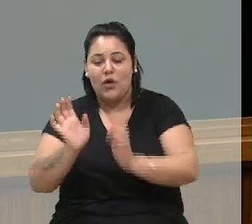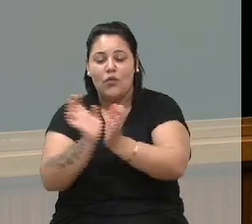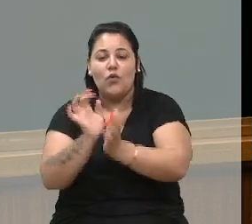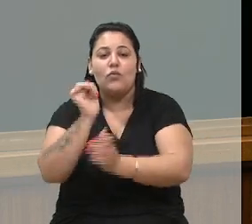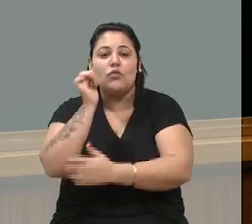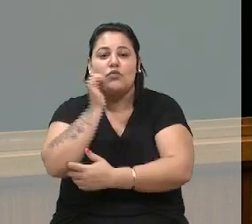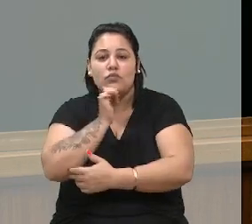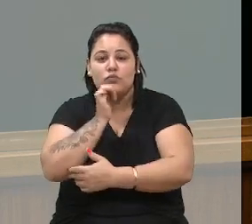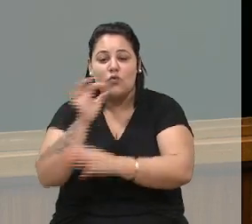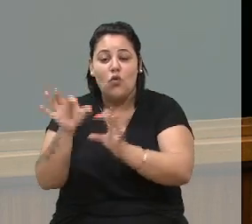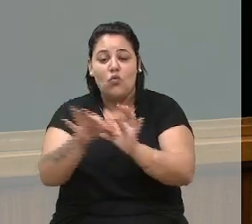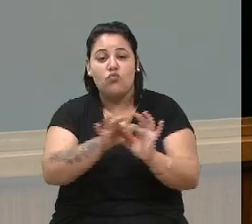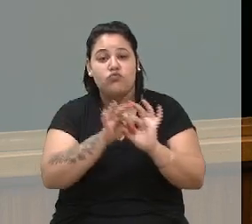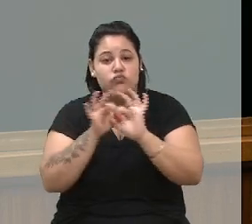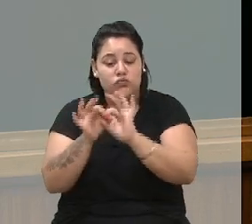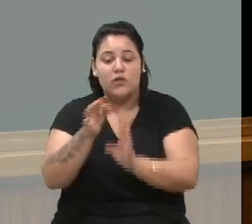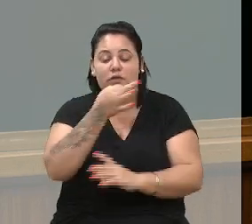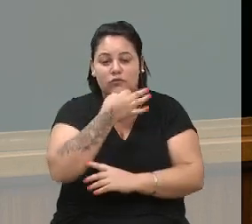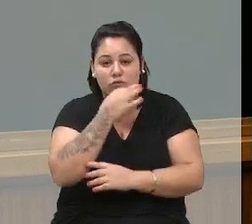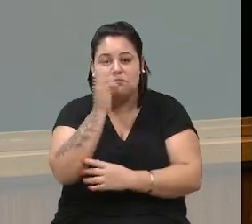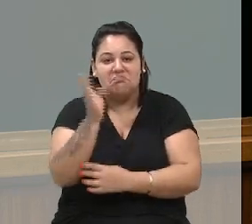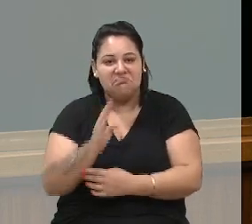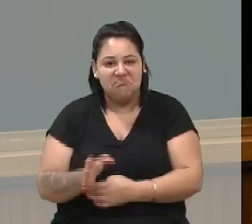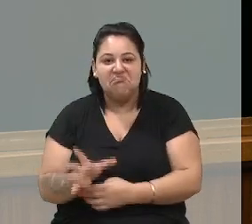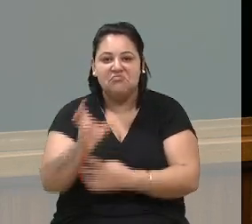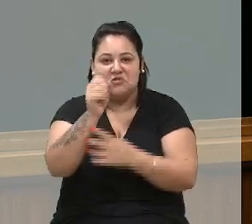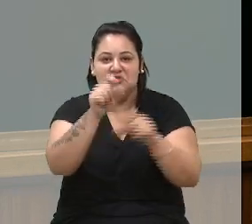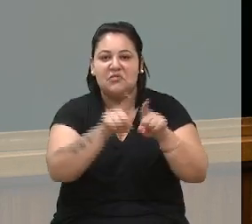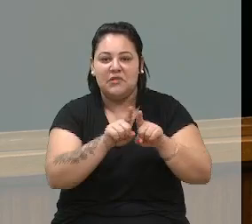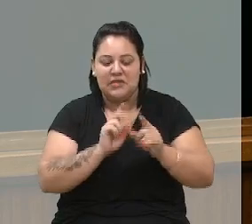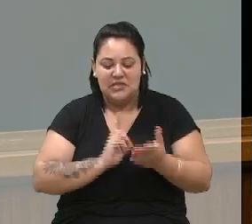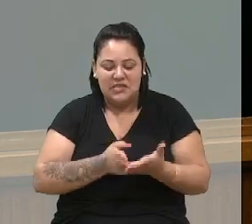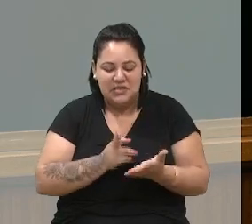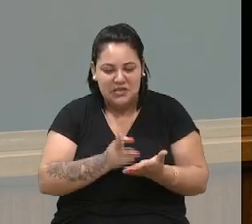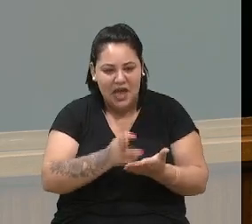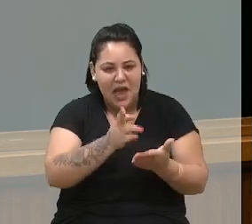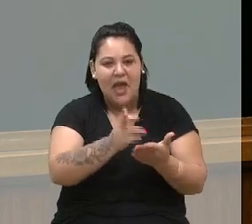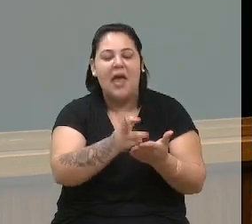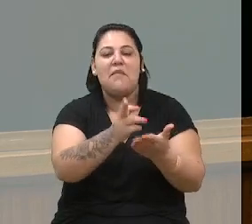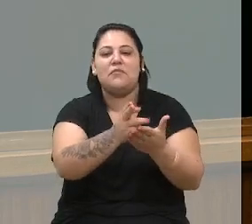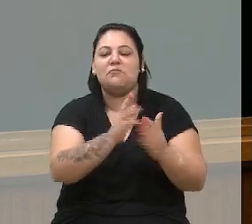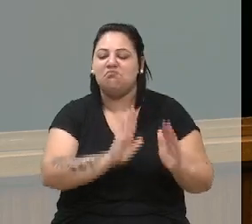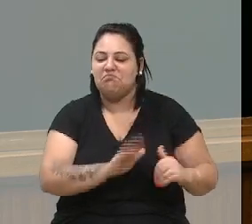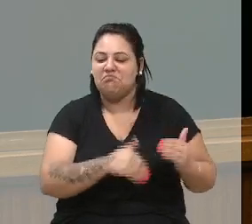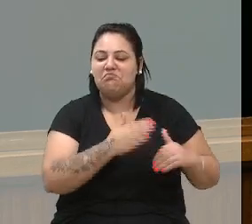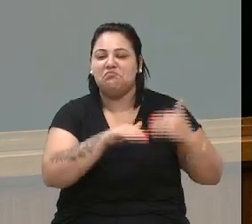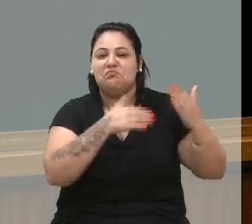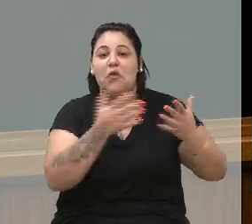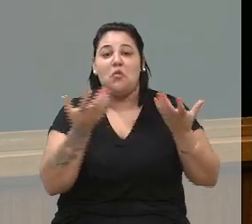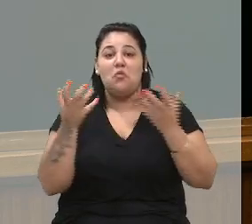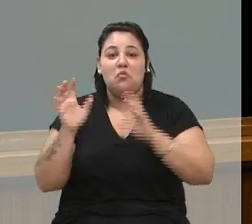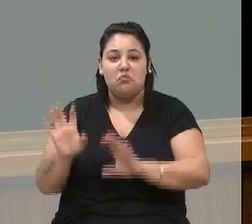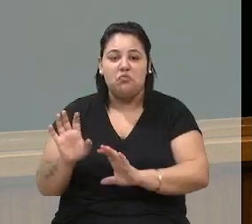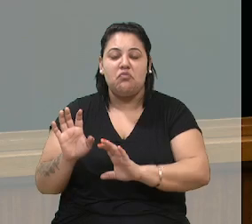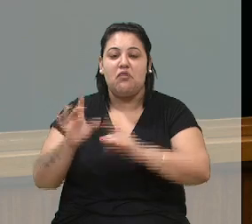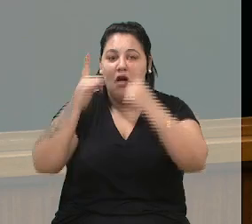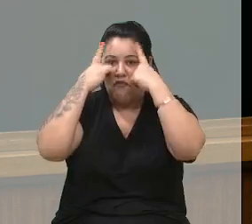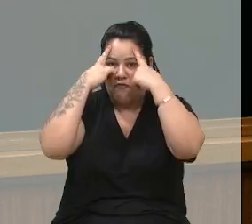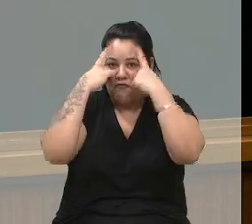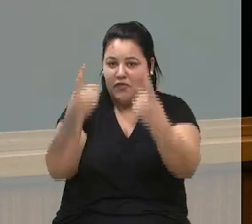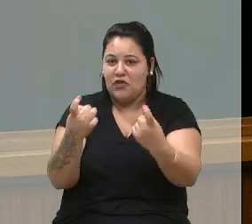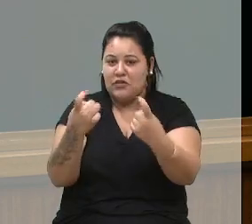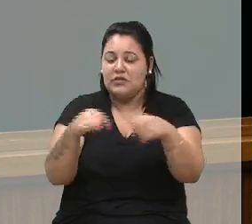aqui de Caxias e do Brasil inteiro, sempre na caminhada contra a violência a mulheres e